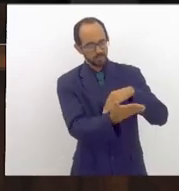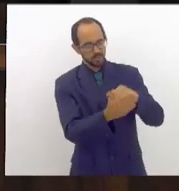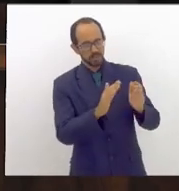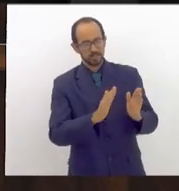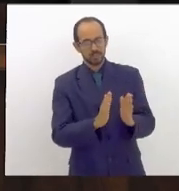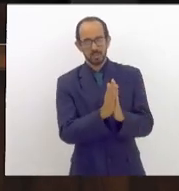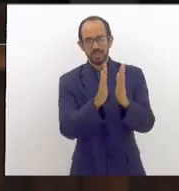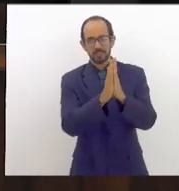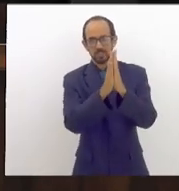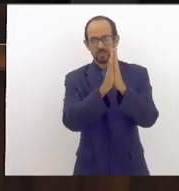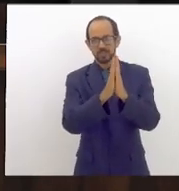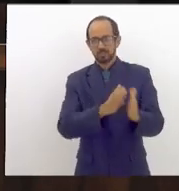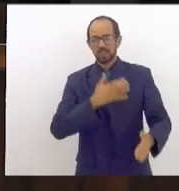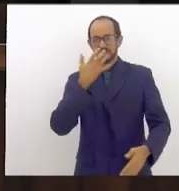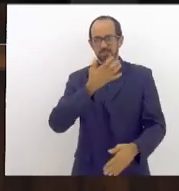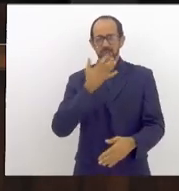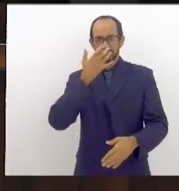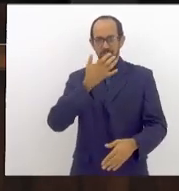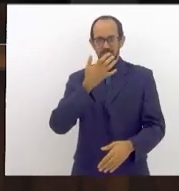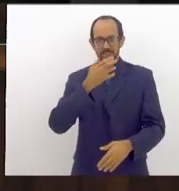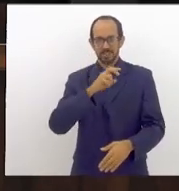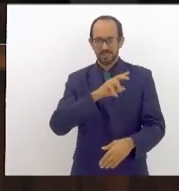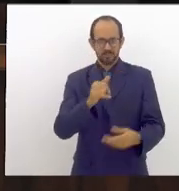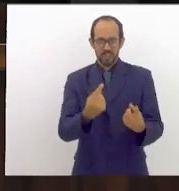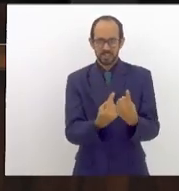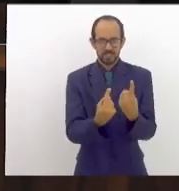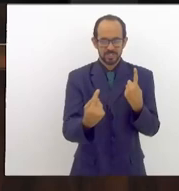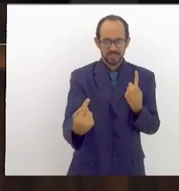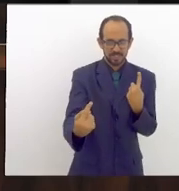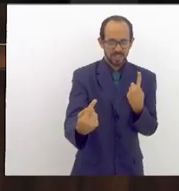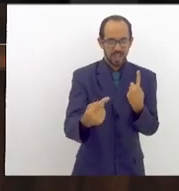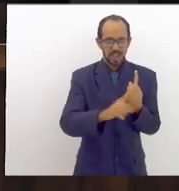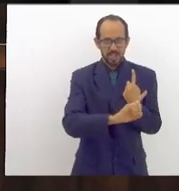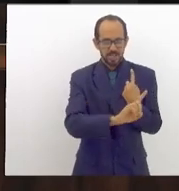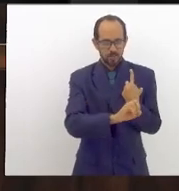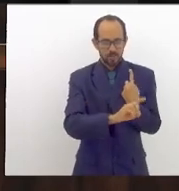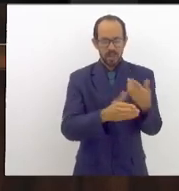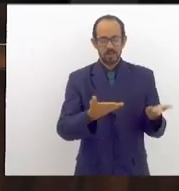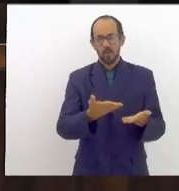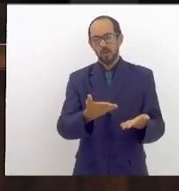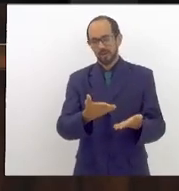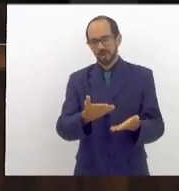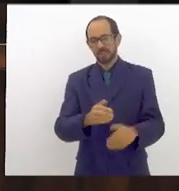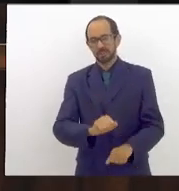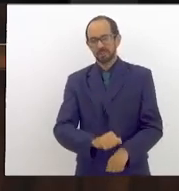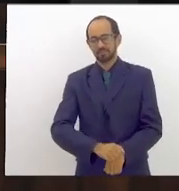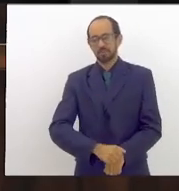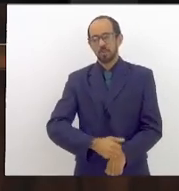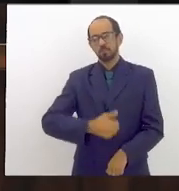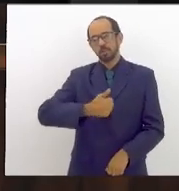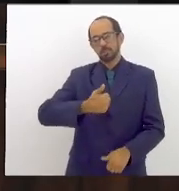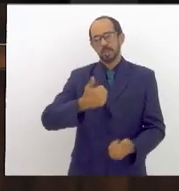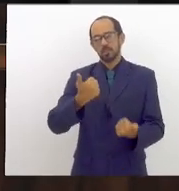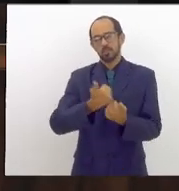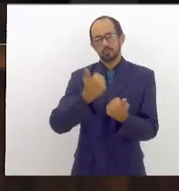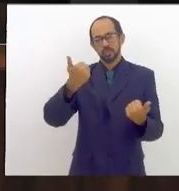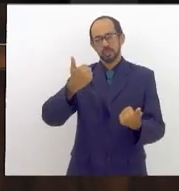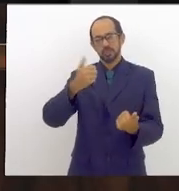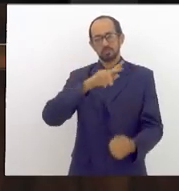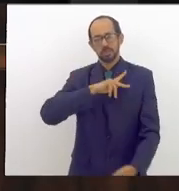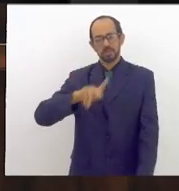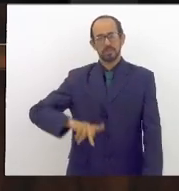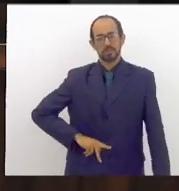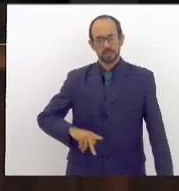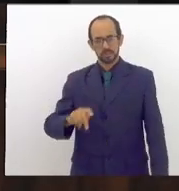pelas músicas não vamos ficar distante não uma palavra ao meu primeiro vice-presidente meu irmão meu